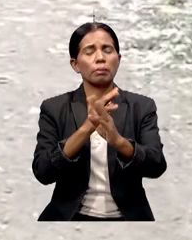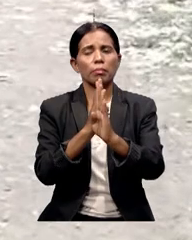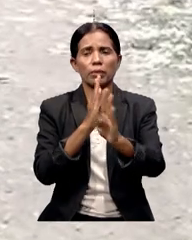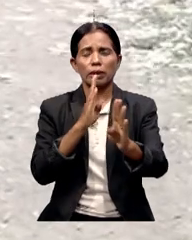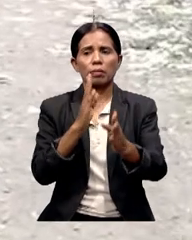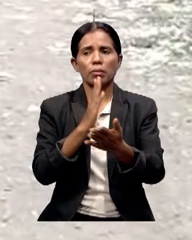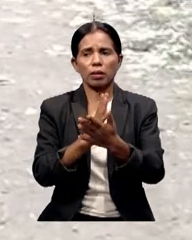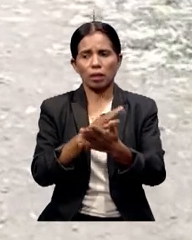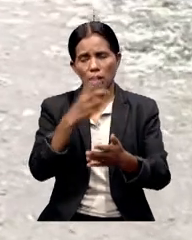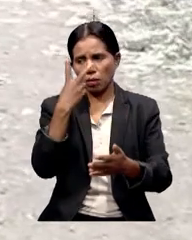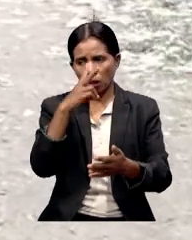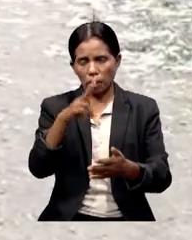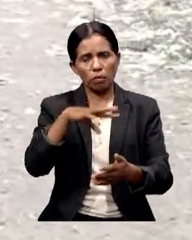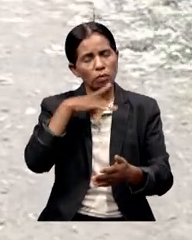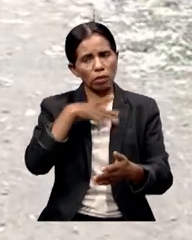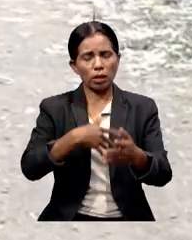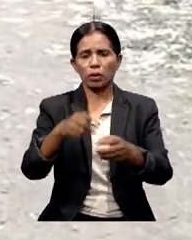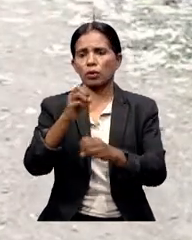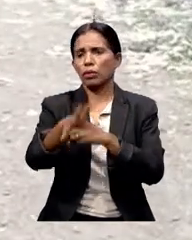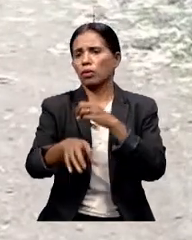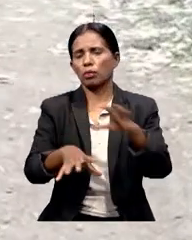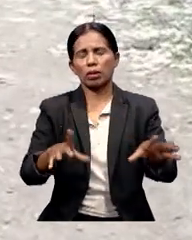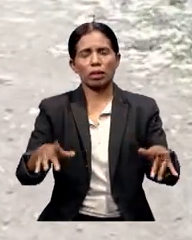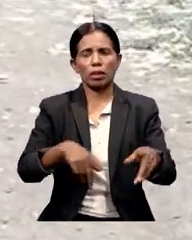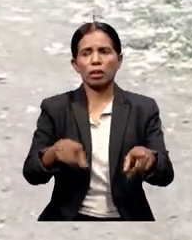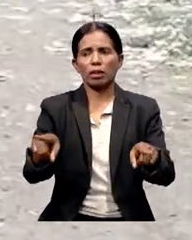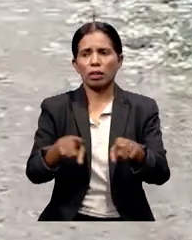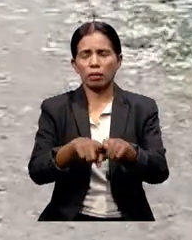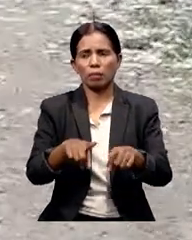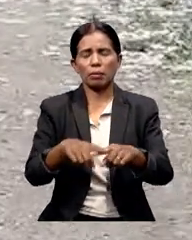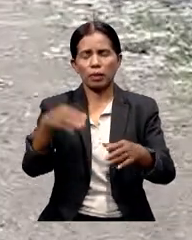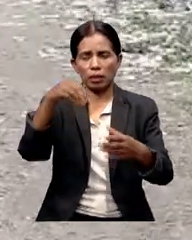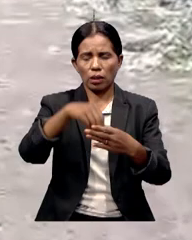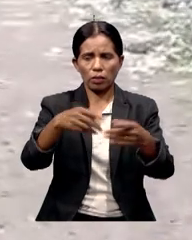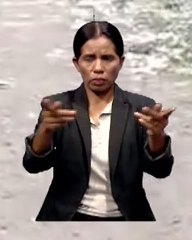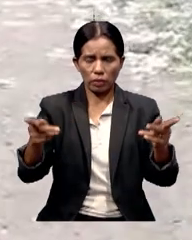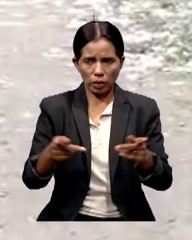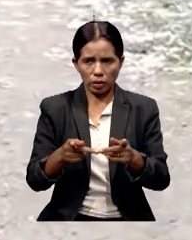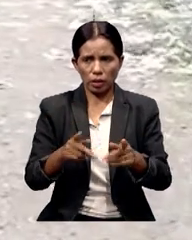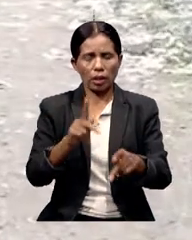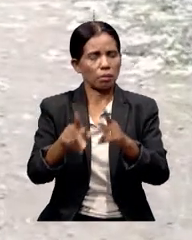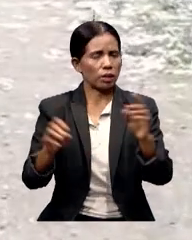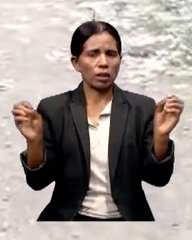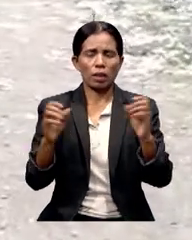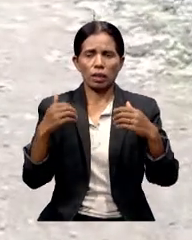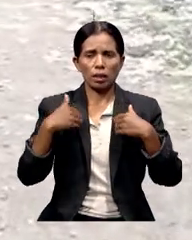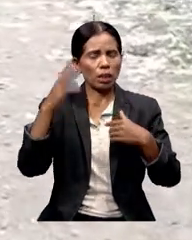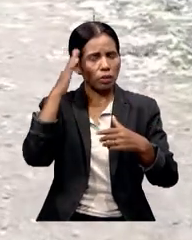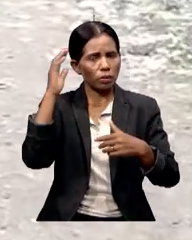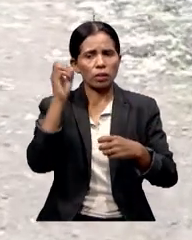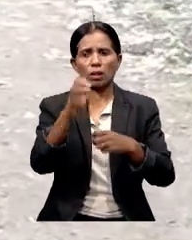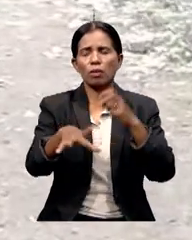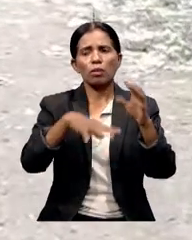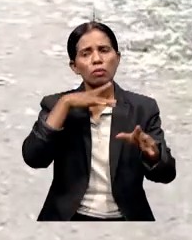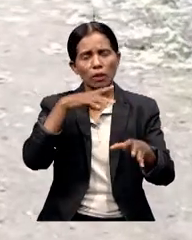are lisuni kuat nam kara biru tamba ini ya jis tipia fakin lisir mai be komunikasi lai konses satu soal isu ya fakin